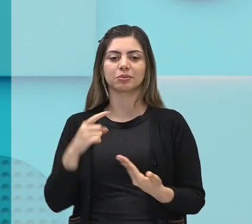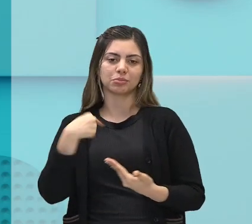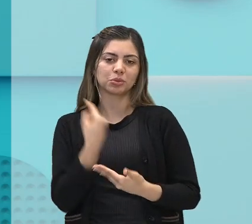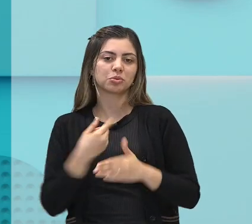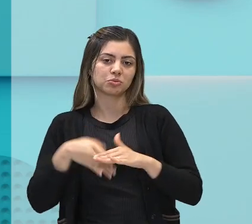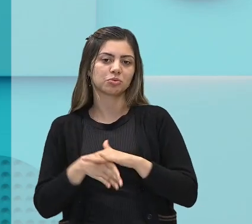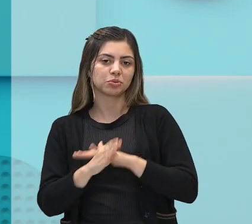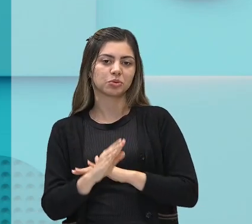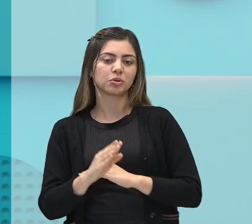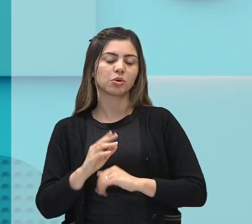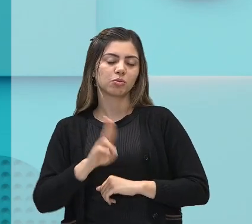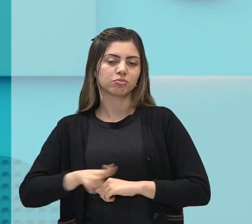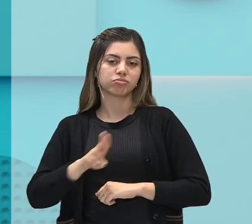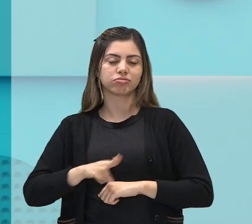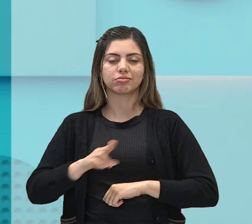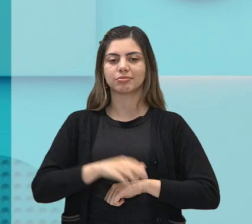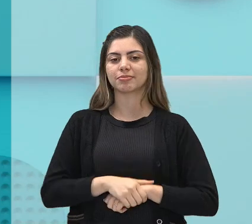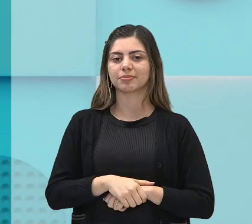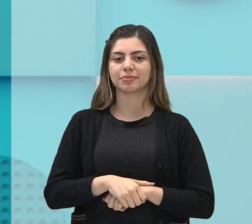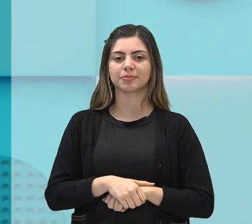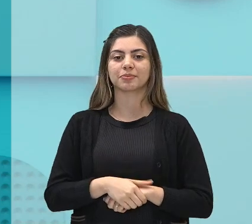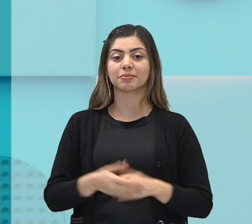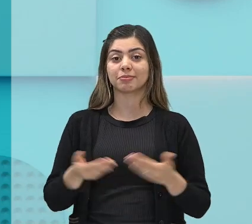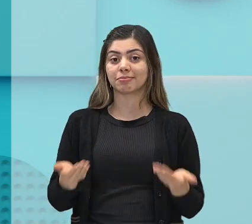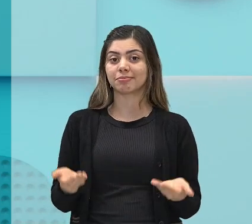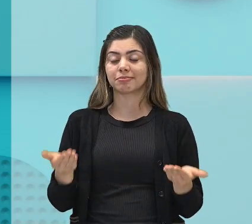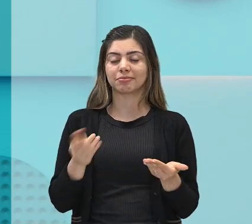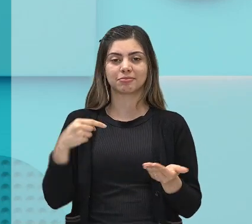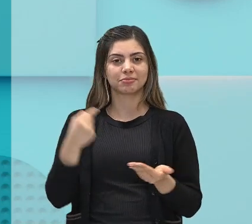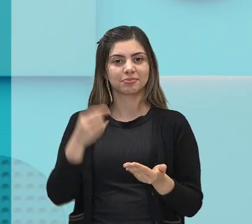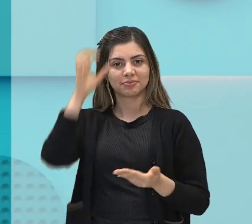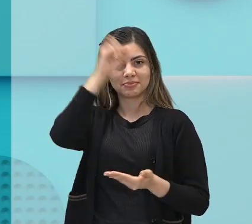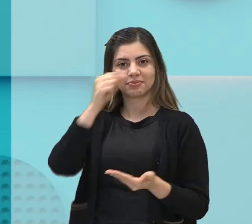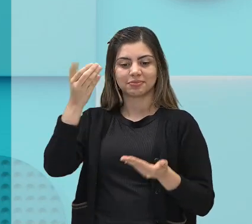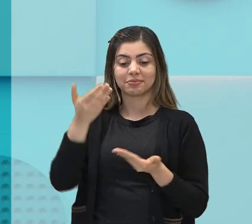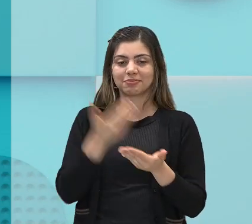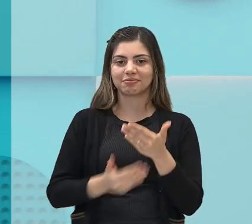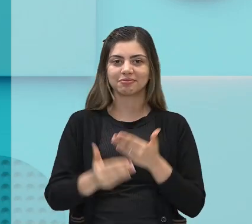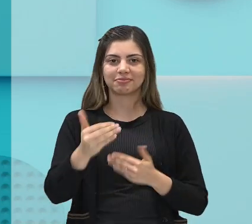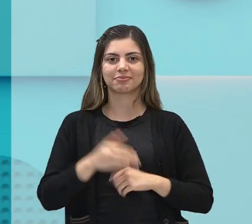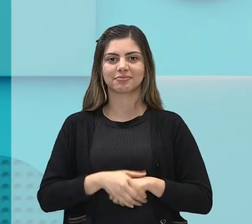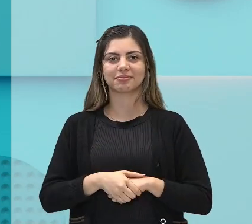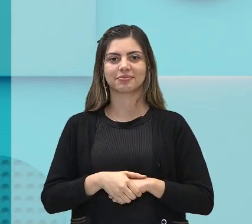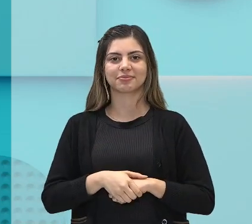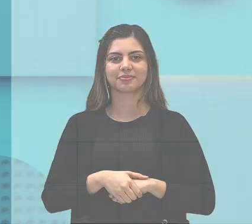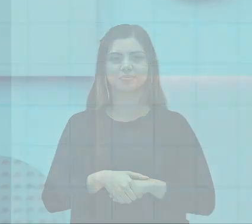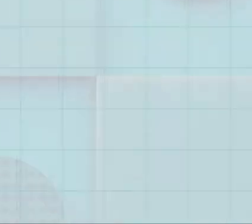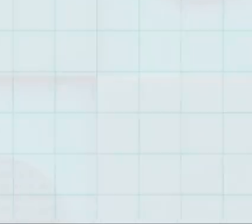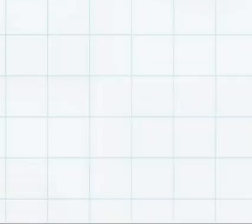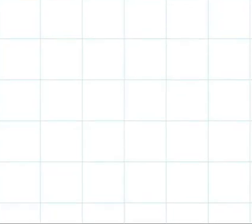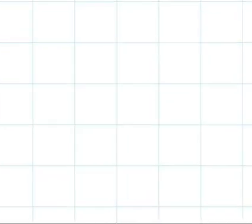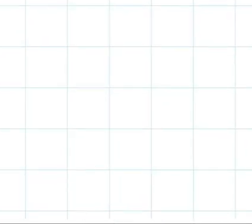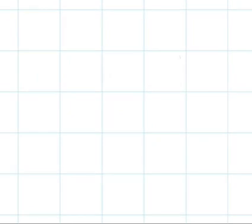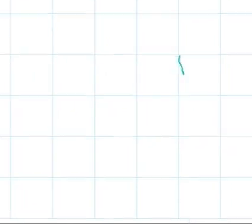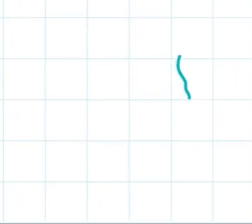tornando parte integrante dela. Então, para que a gente aprenda um pouquinho mais sobre esse assunto, vamos à nossa aula.